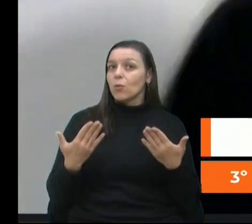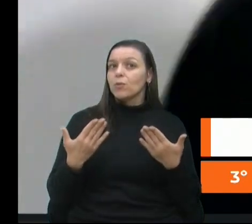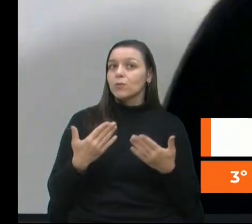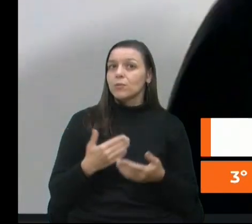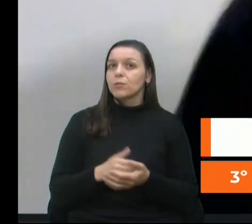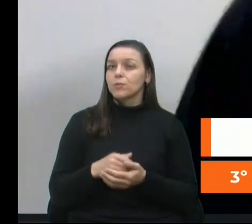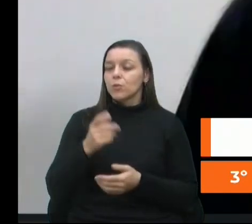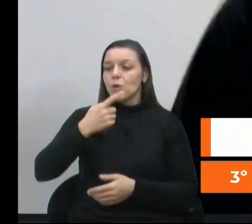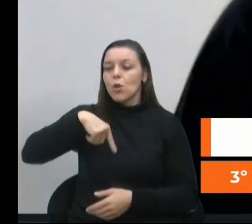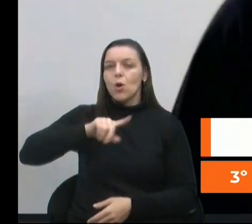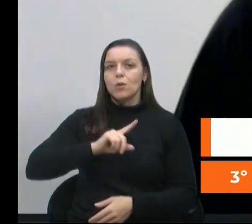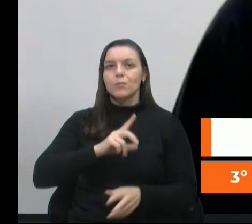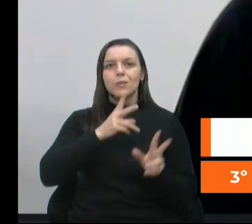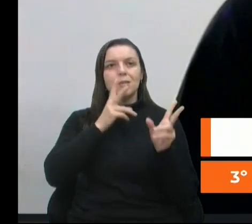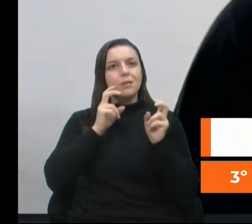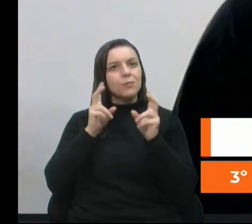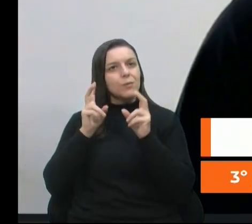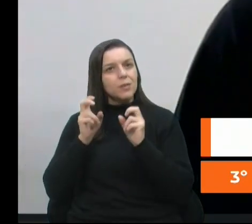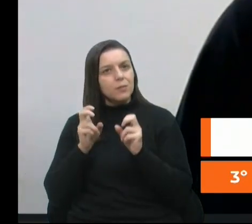quando a gente vê